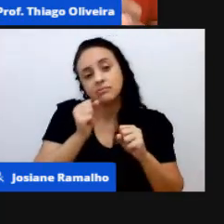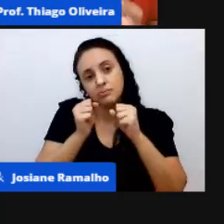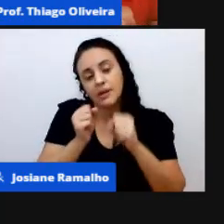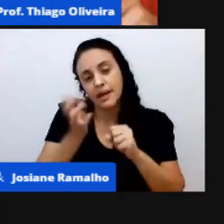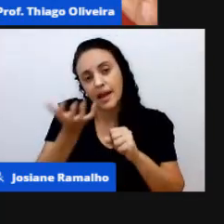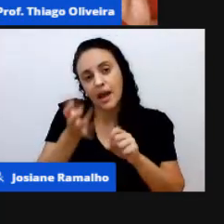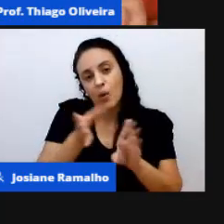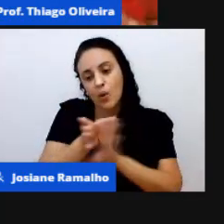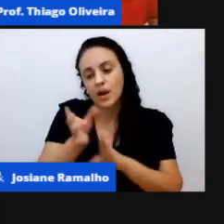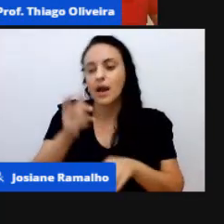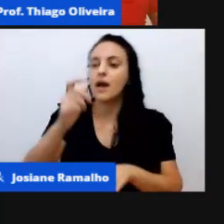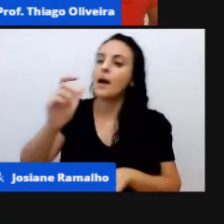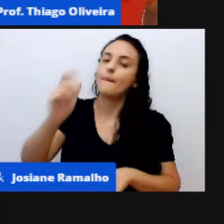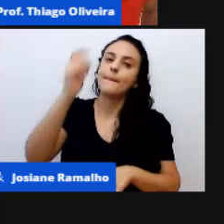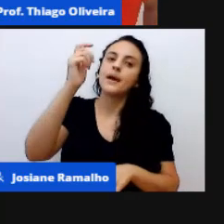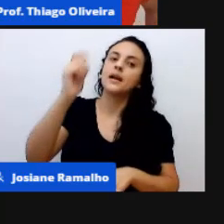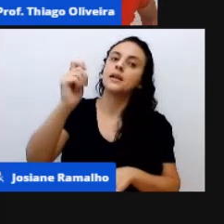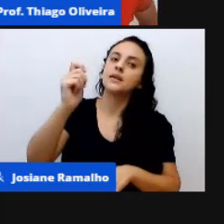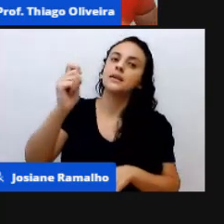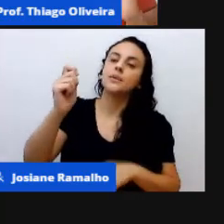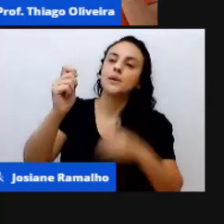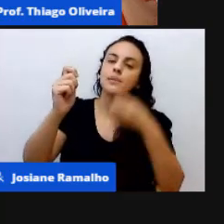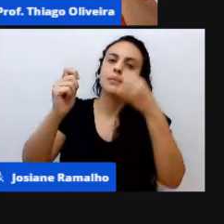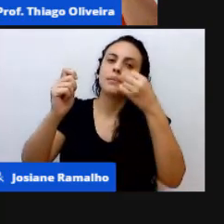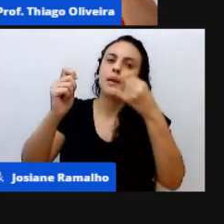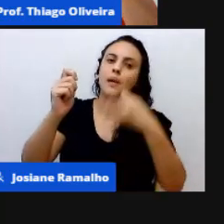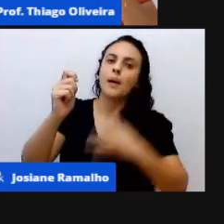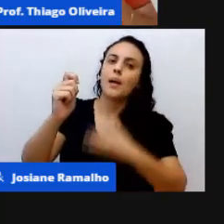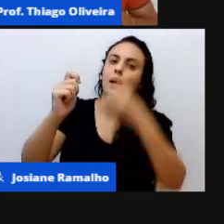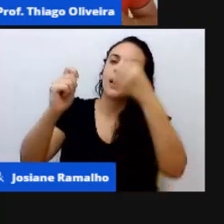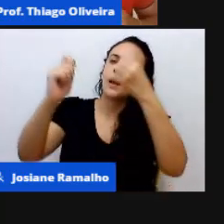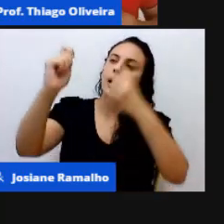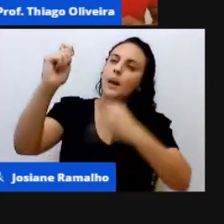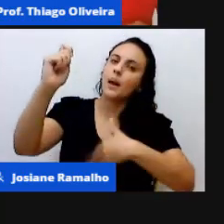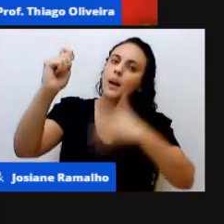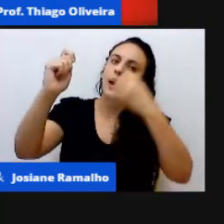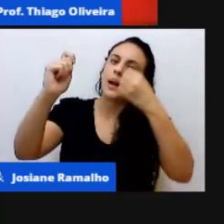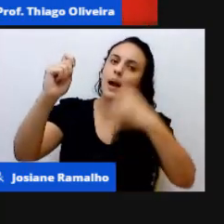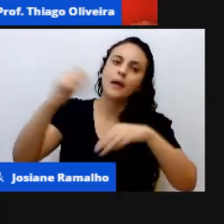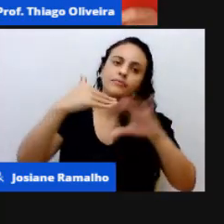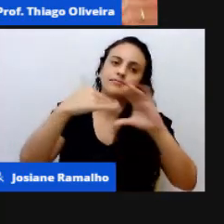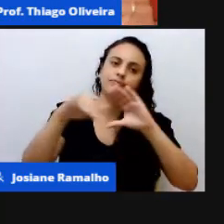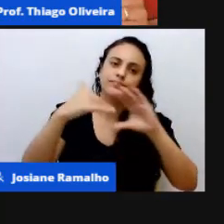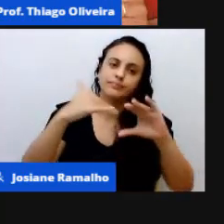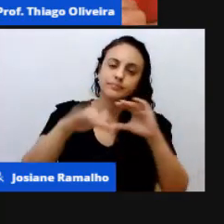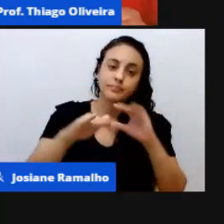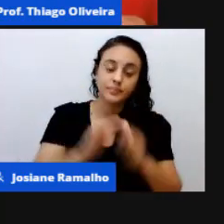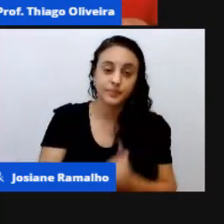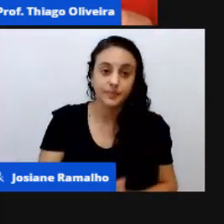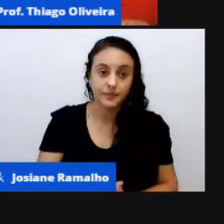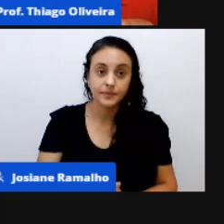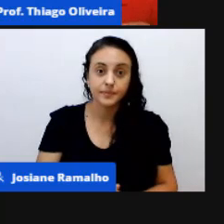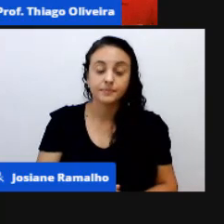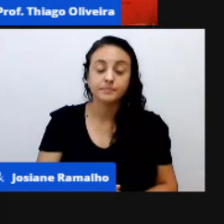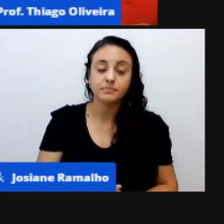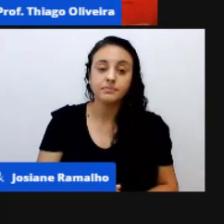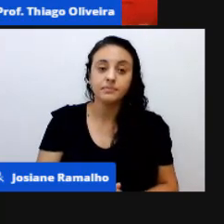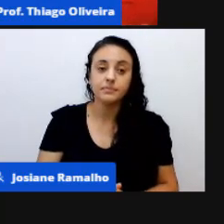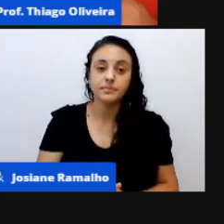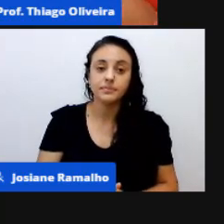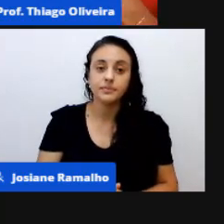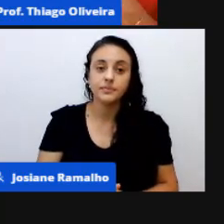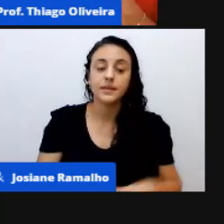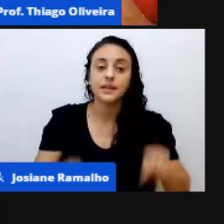câmerazinha, faz o vídeo, ele já manda dentro do aplicativo, sem ocupar espaço, tá? Além do Telegram, você